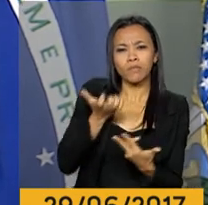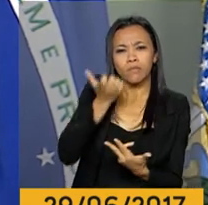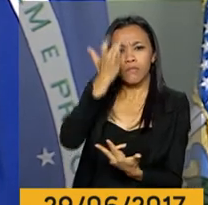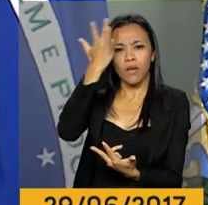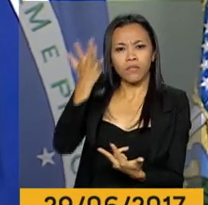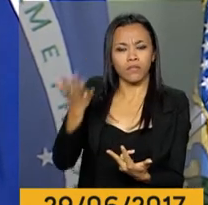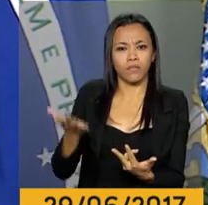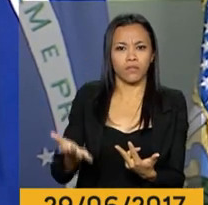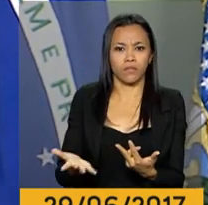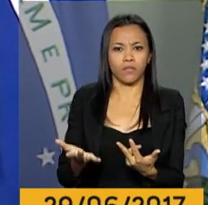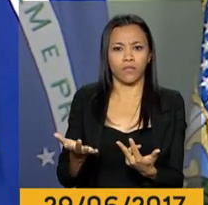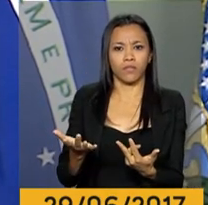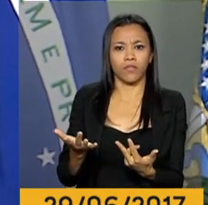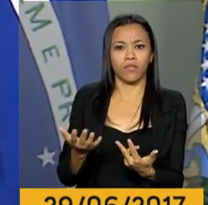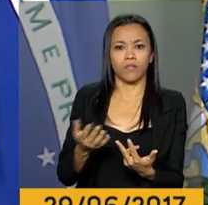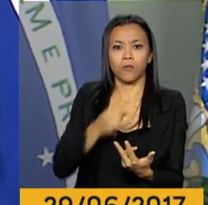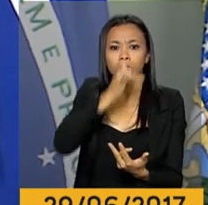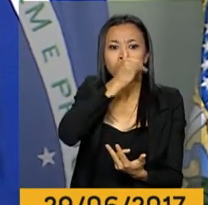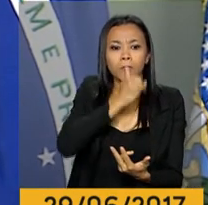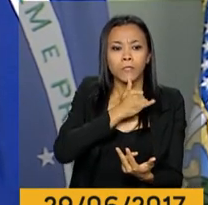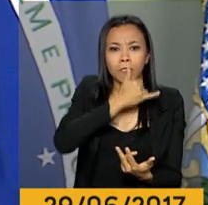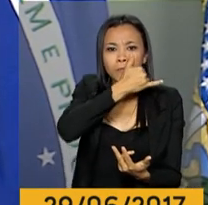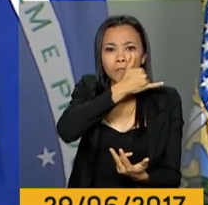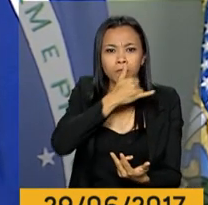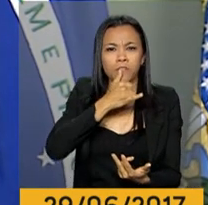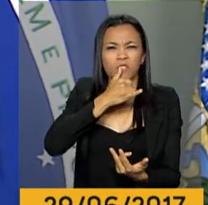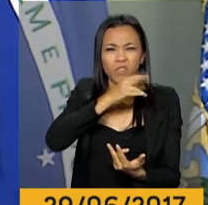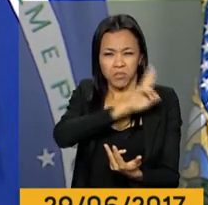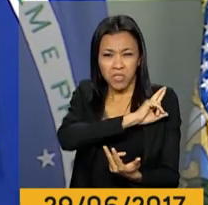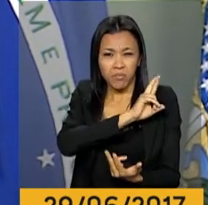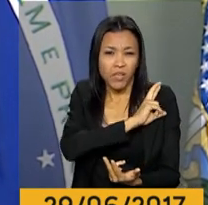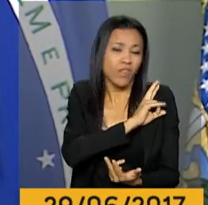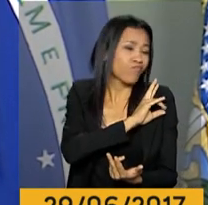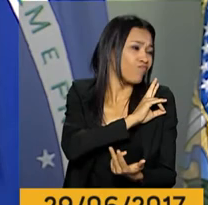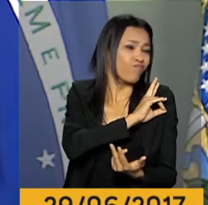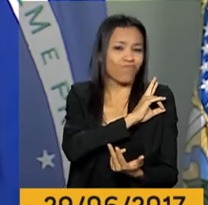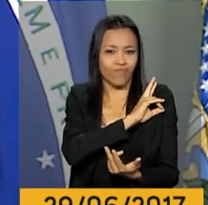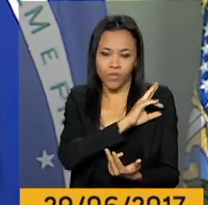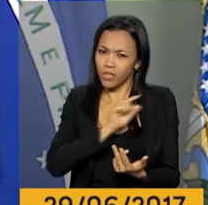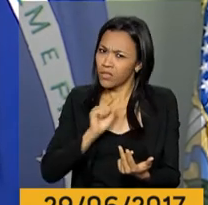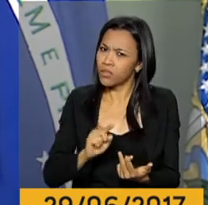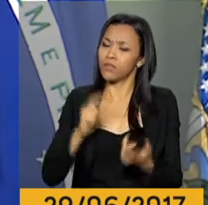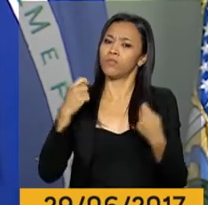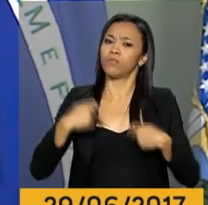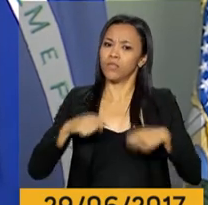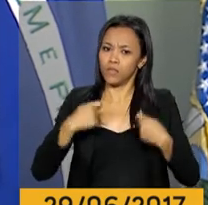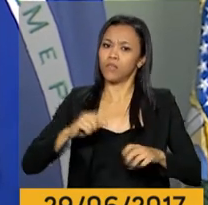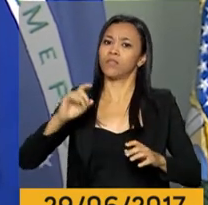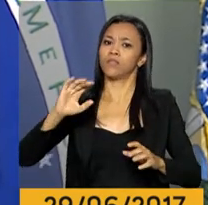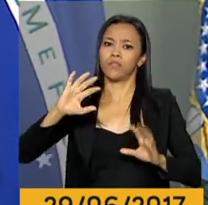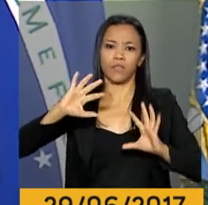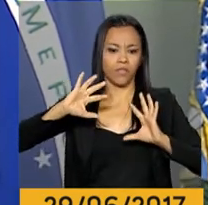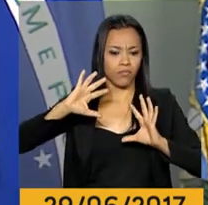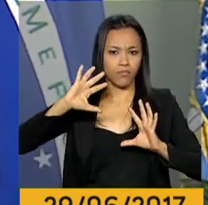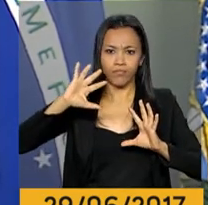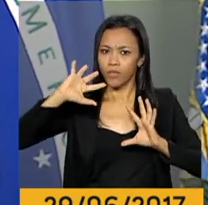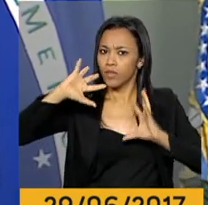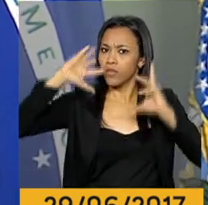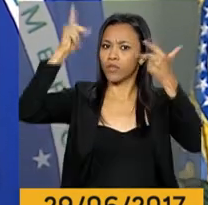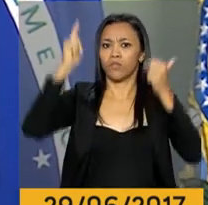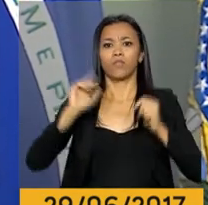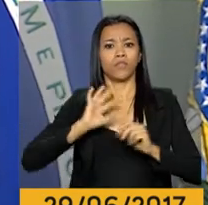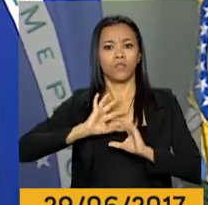da responsabilidade e isso deve ser vencido em todos os domínios da vida